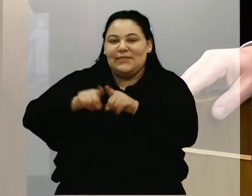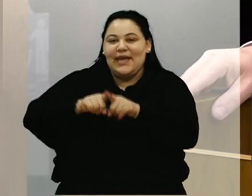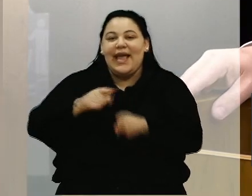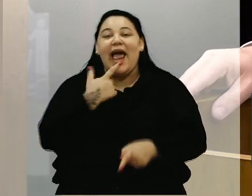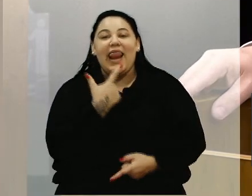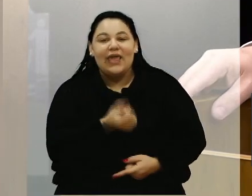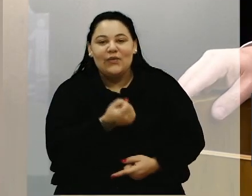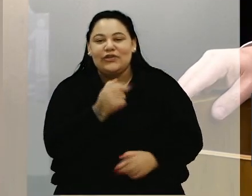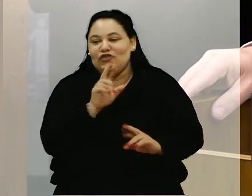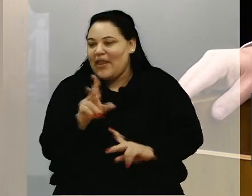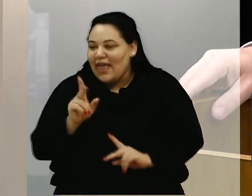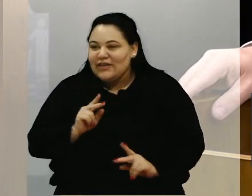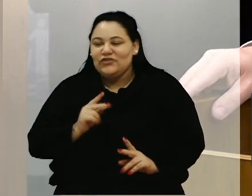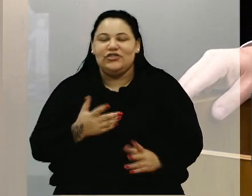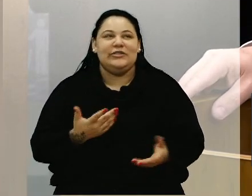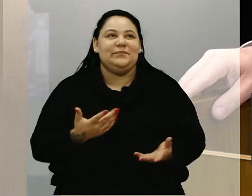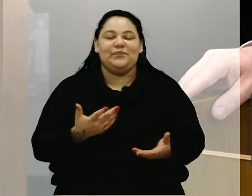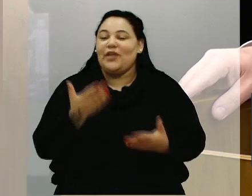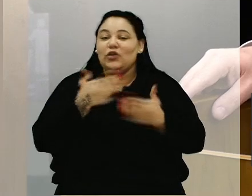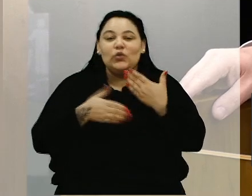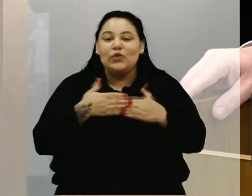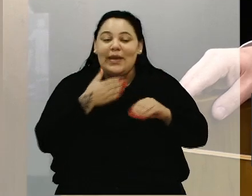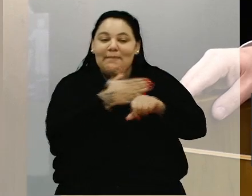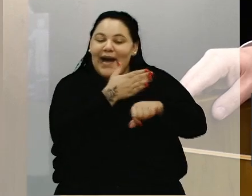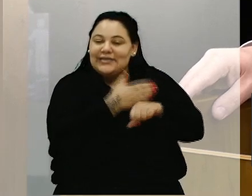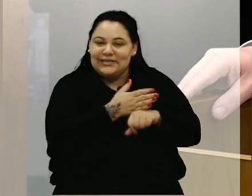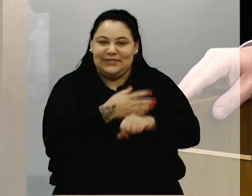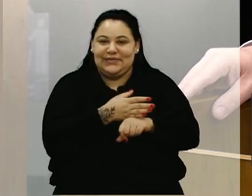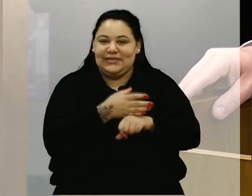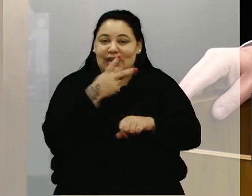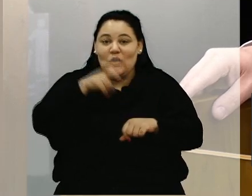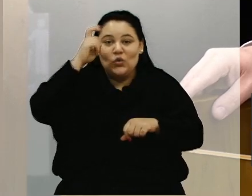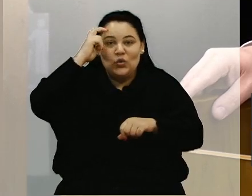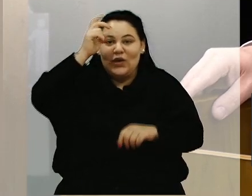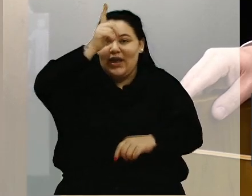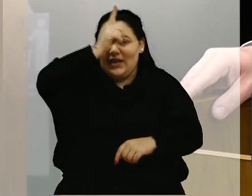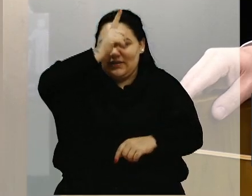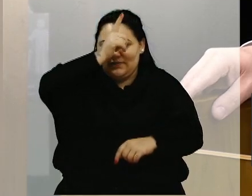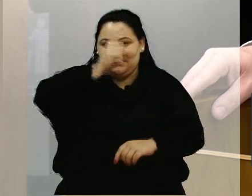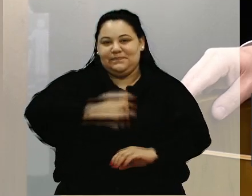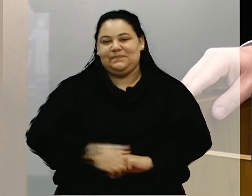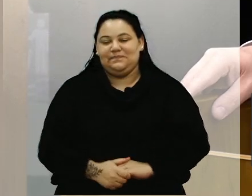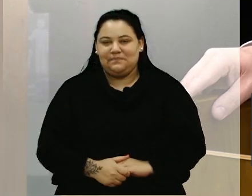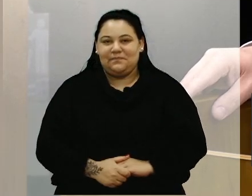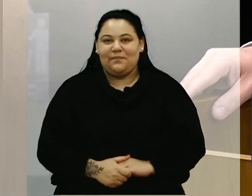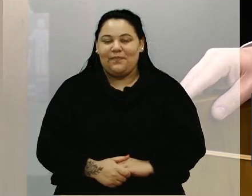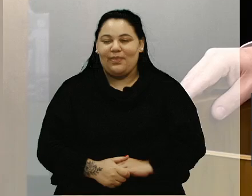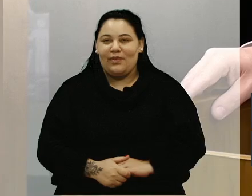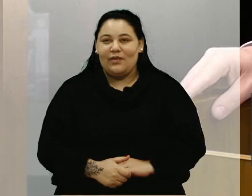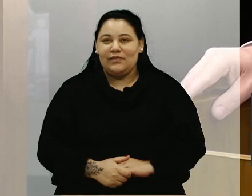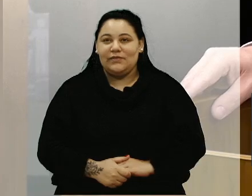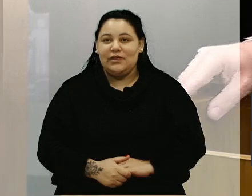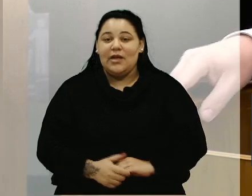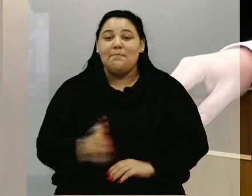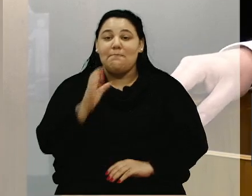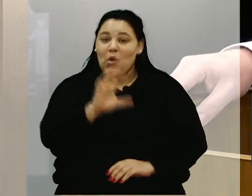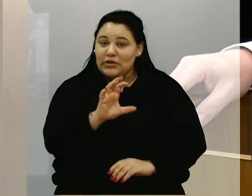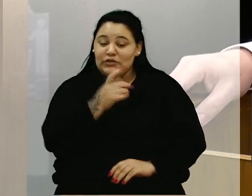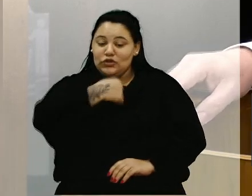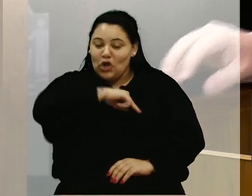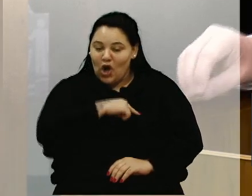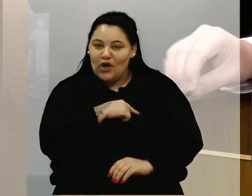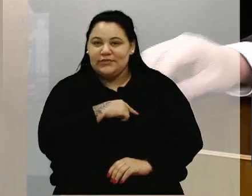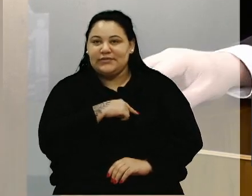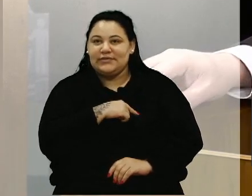idioma, enfim, tudo que faz parte da questão cultural. E por isso a gente procura